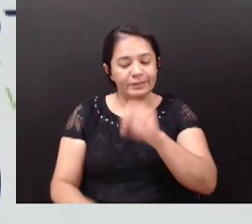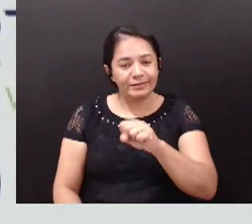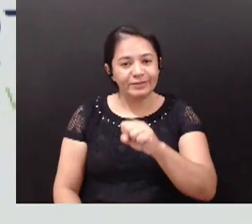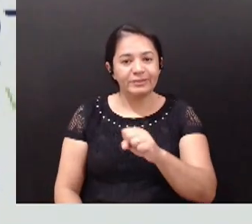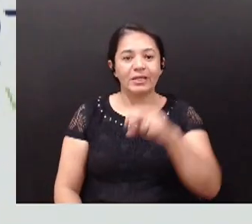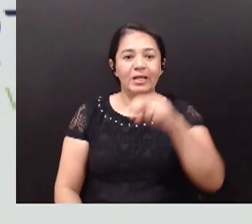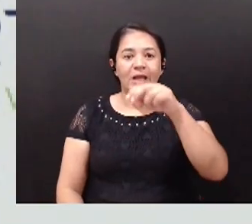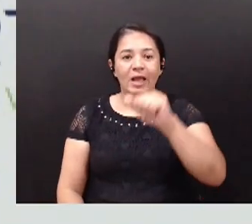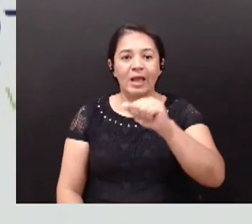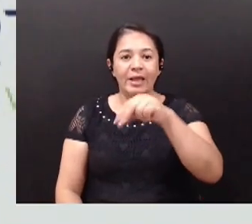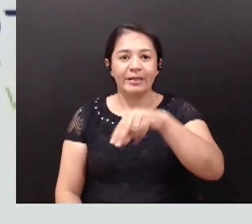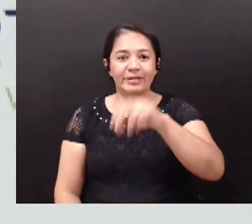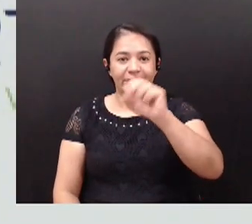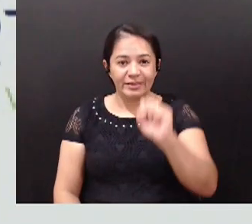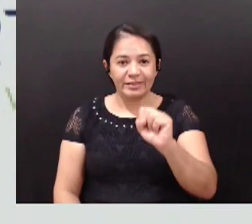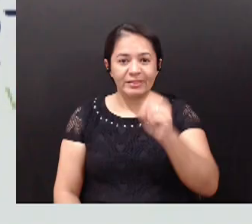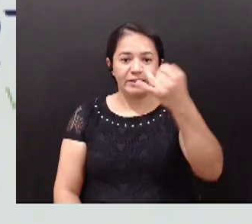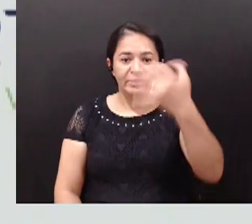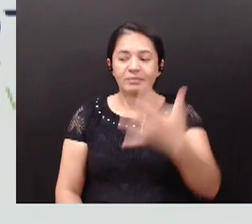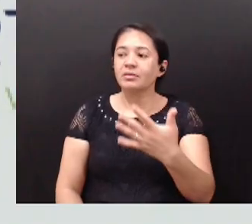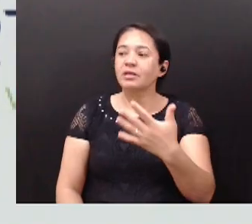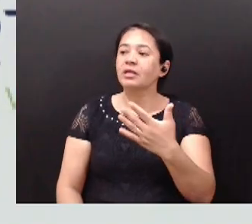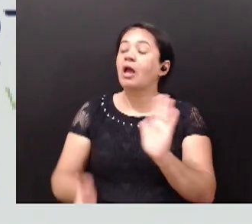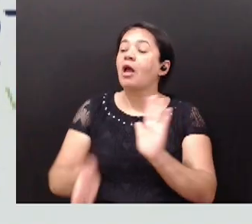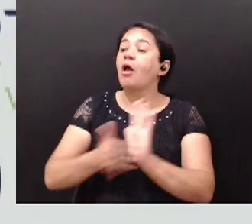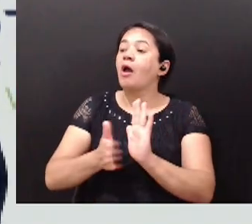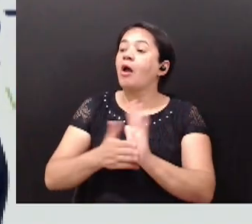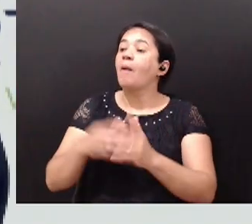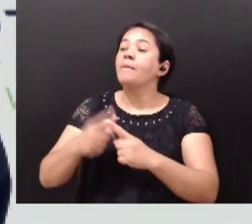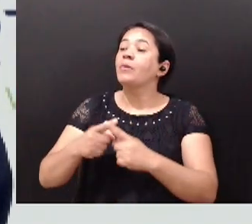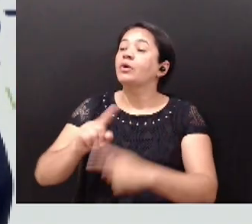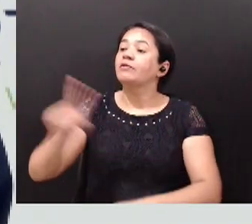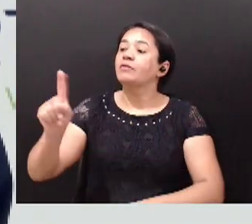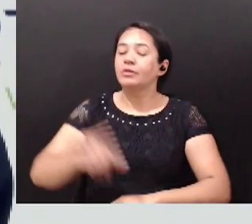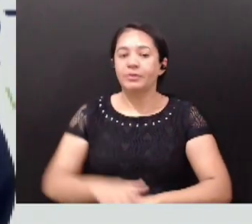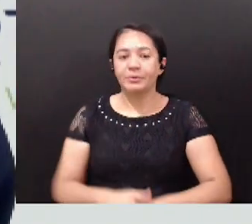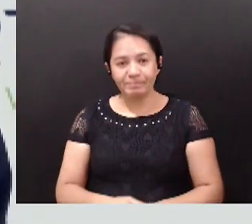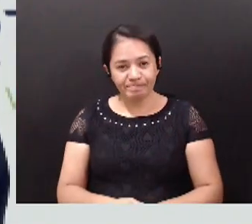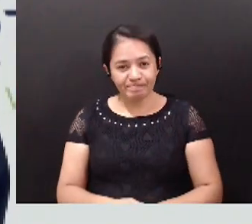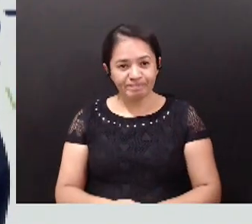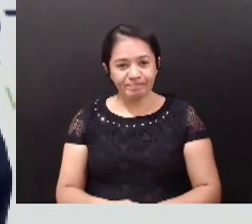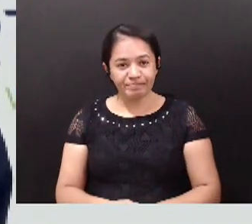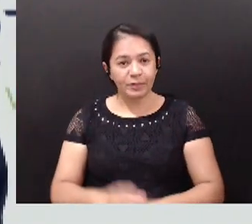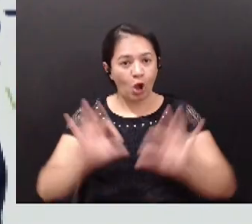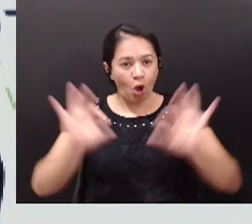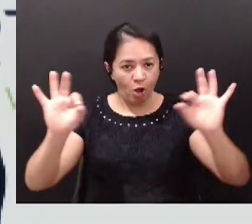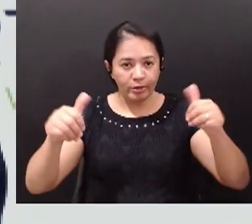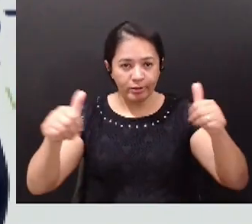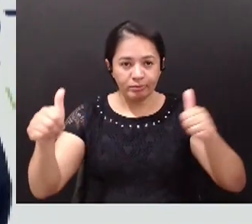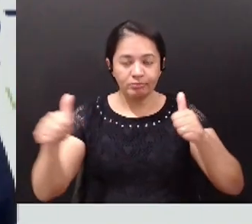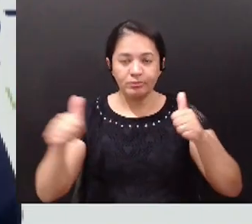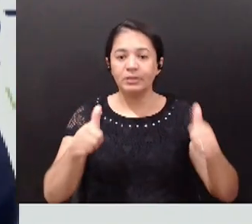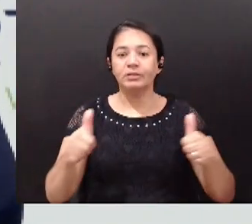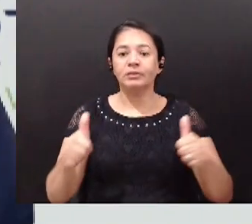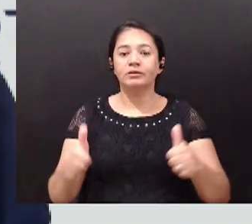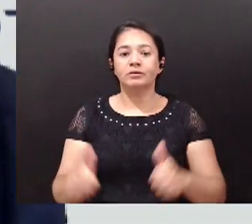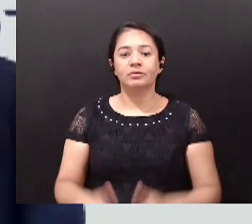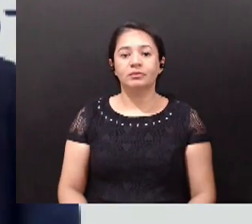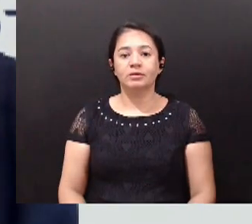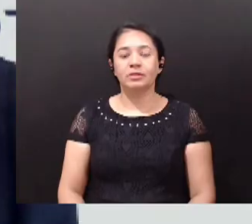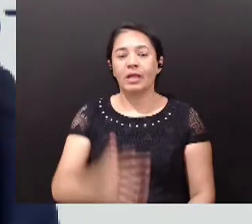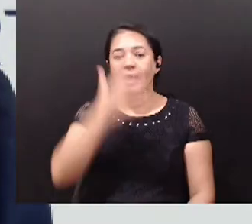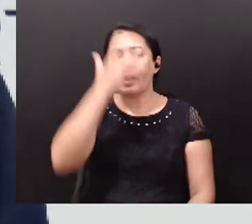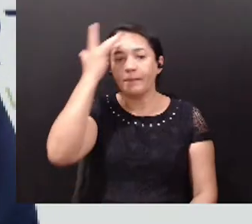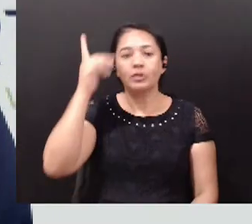exigir a justificativa plausível do plano de saúde. Estando ok, beleza, o usuário vai ter a